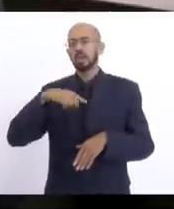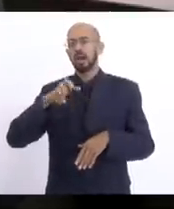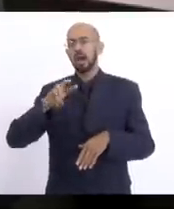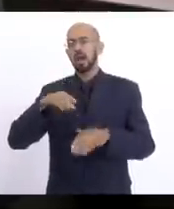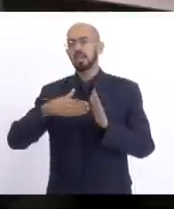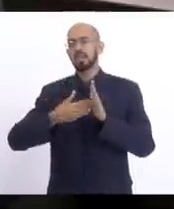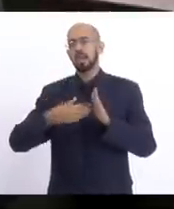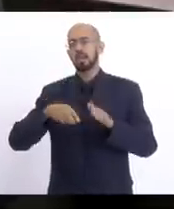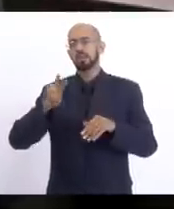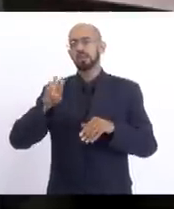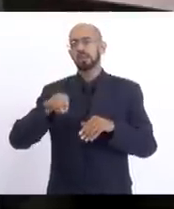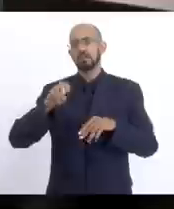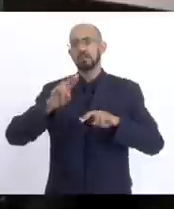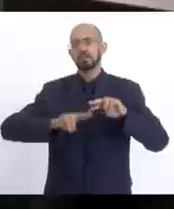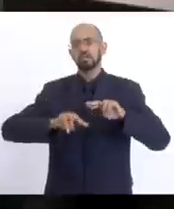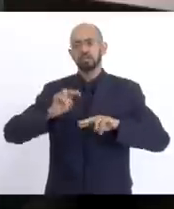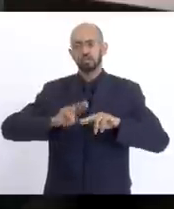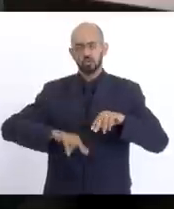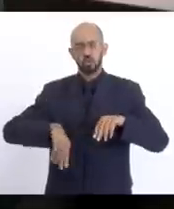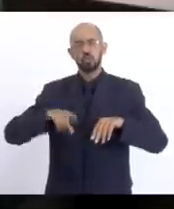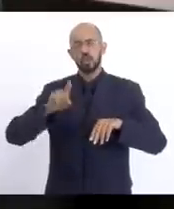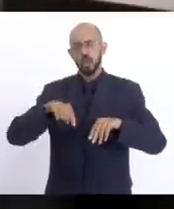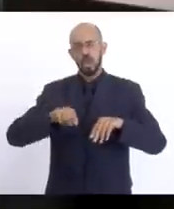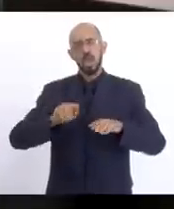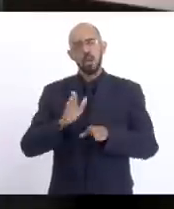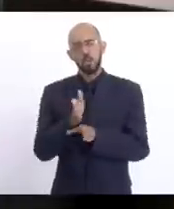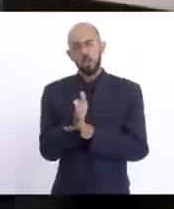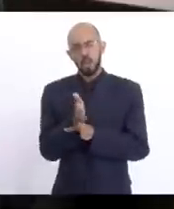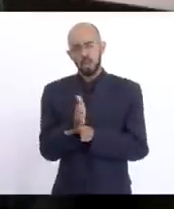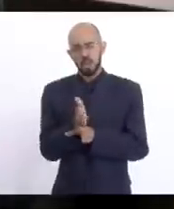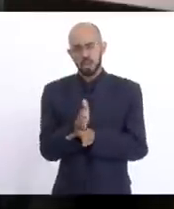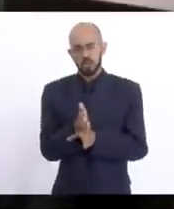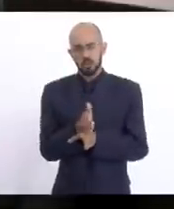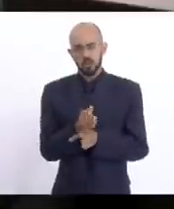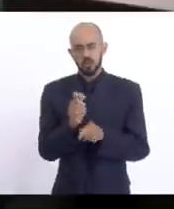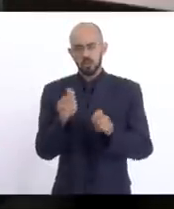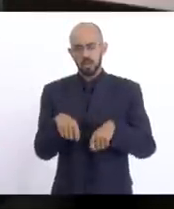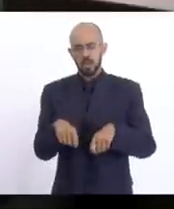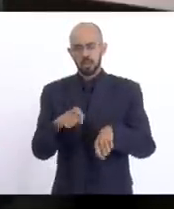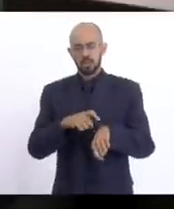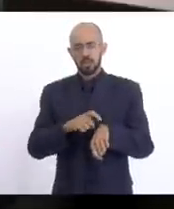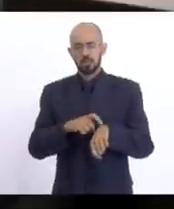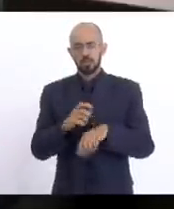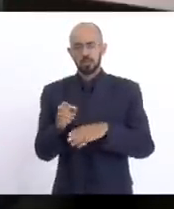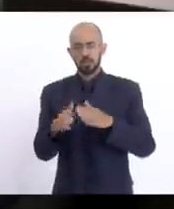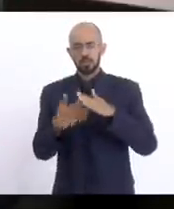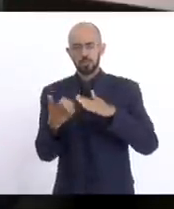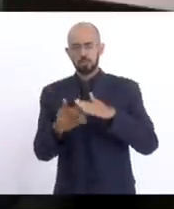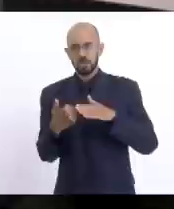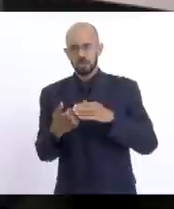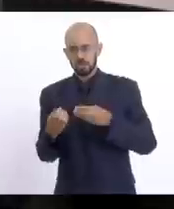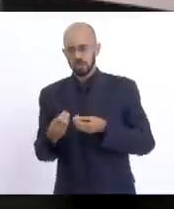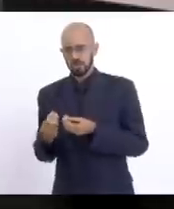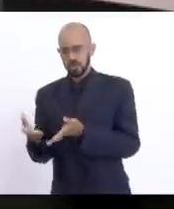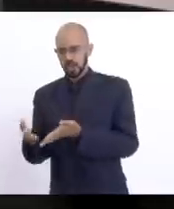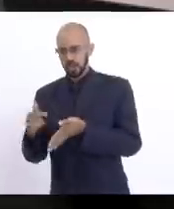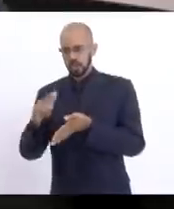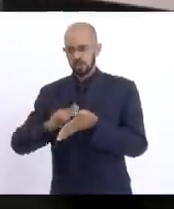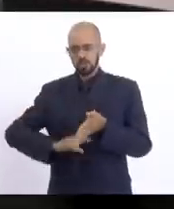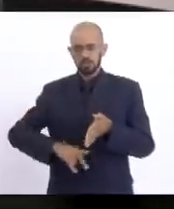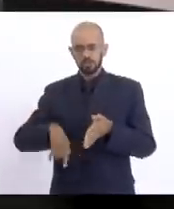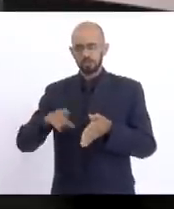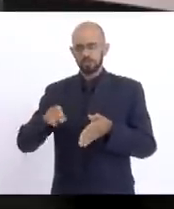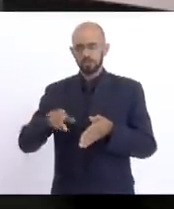junho fica um ponto equilibrado, dá tempo das empresas entregar suas certidões e manter